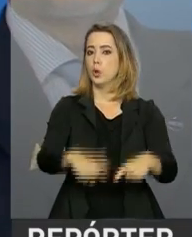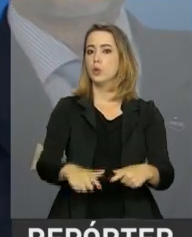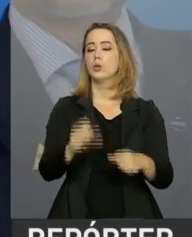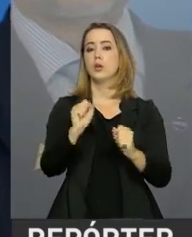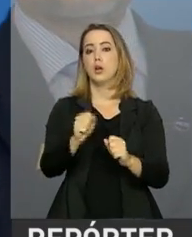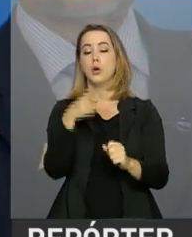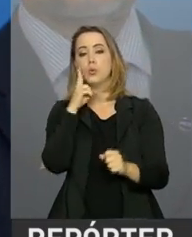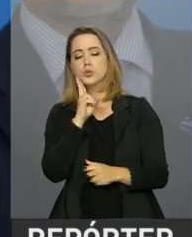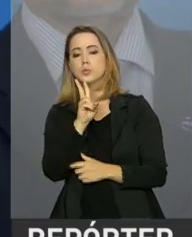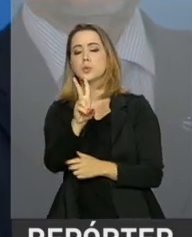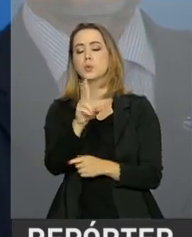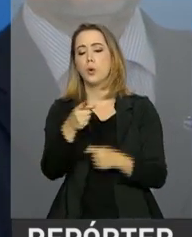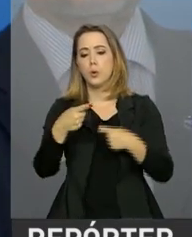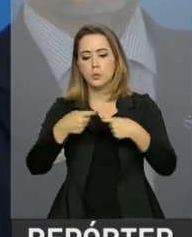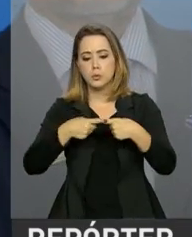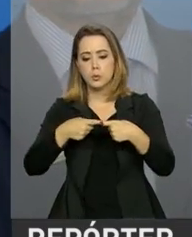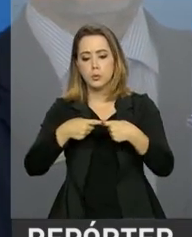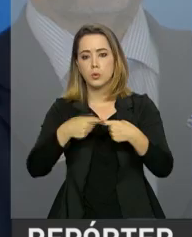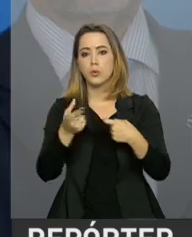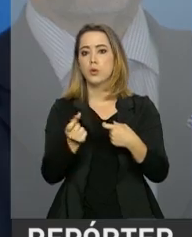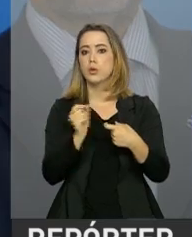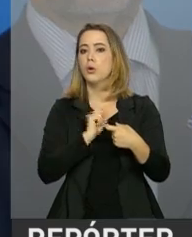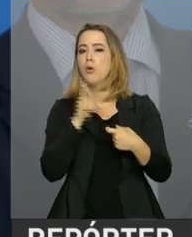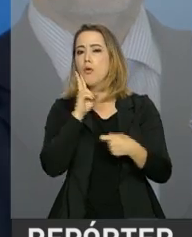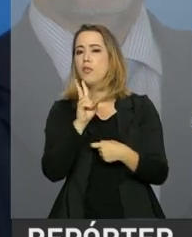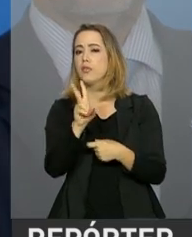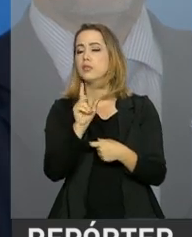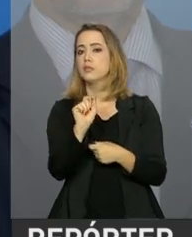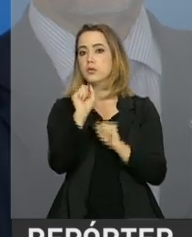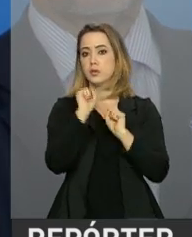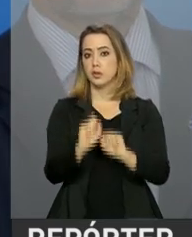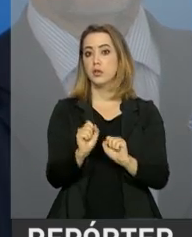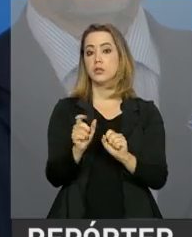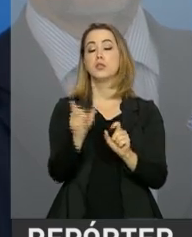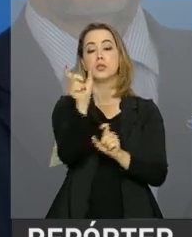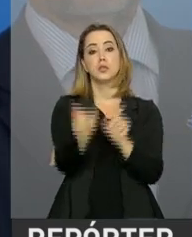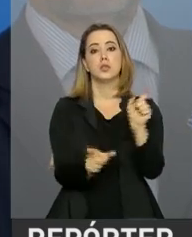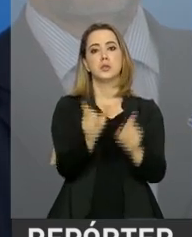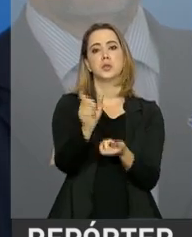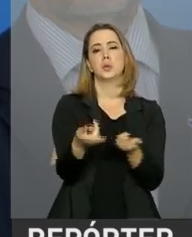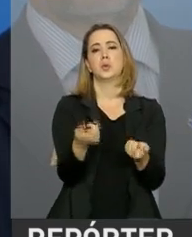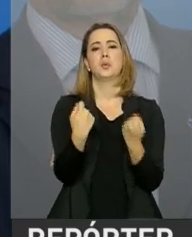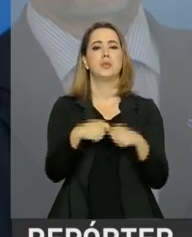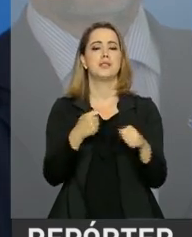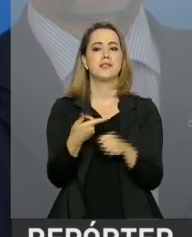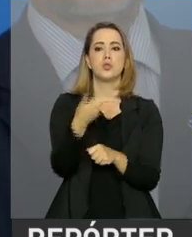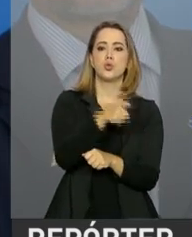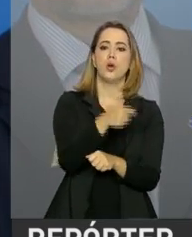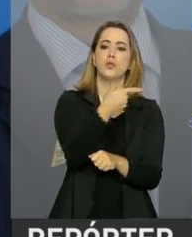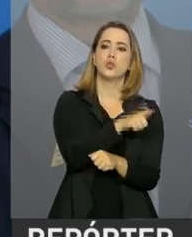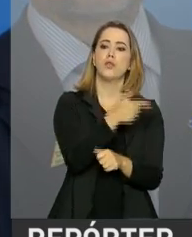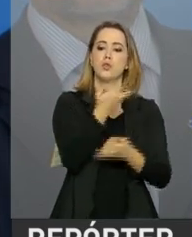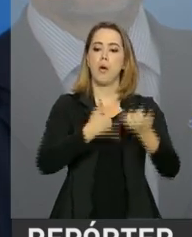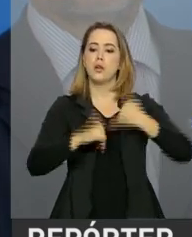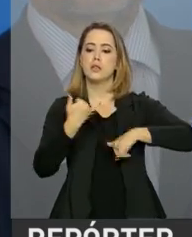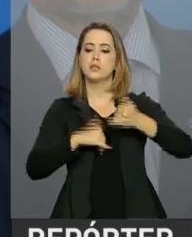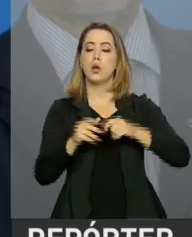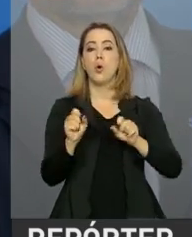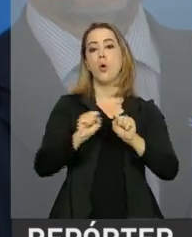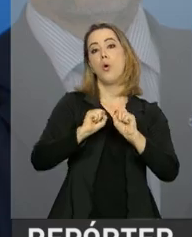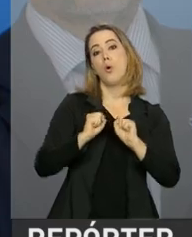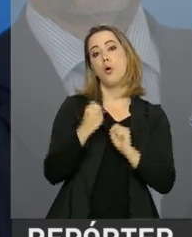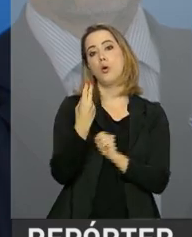médico acessará o seu proto eletrônico terá todas as informações evitará a repetição de exames dispensação de remédios que já tenham